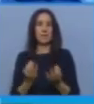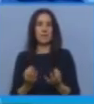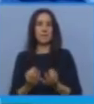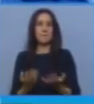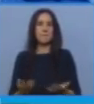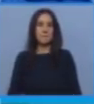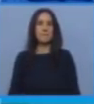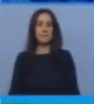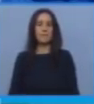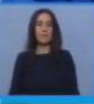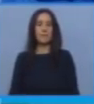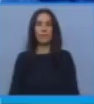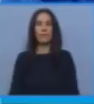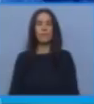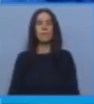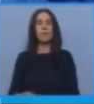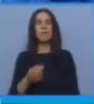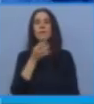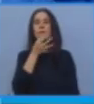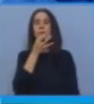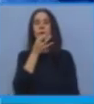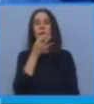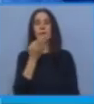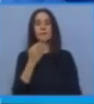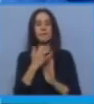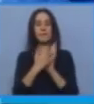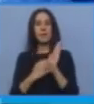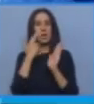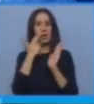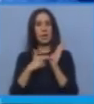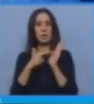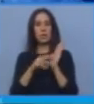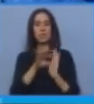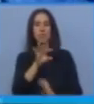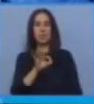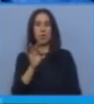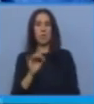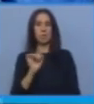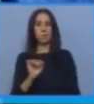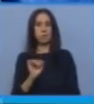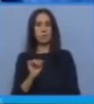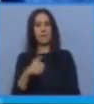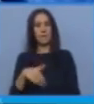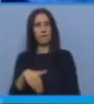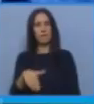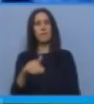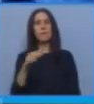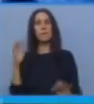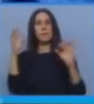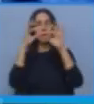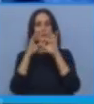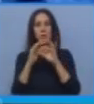é disso que nos falam as leituras escolhidas para a liturgia do